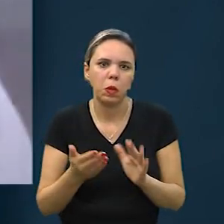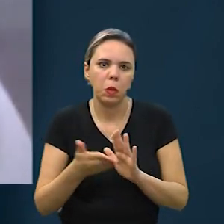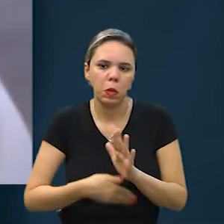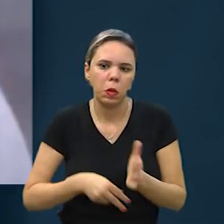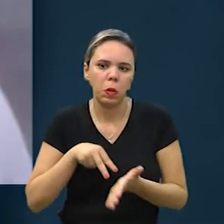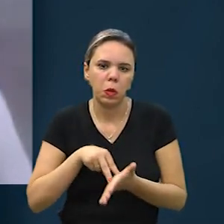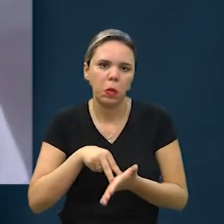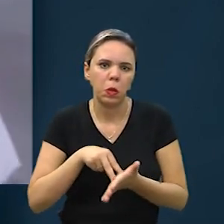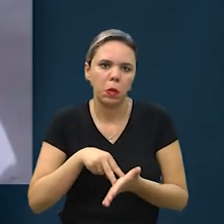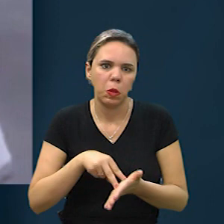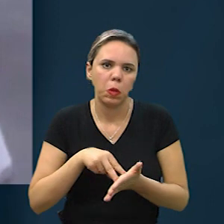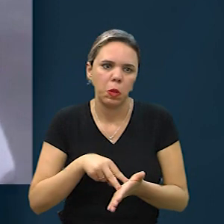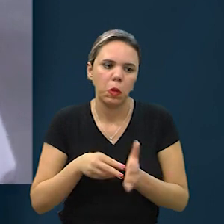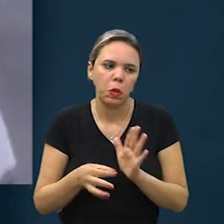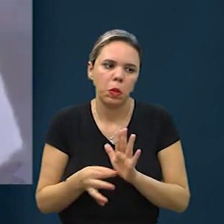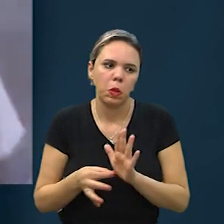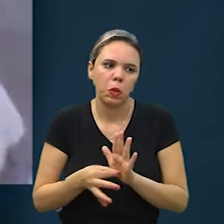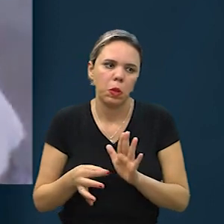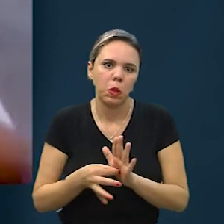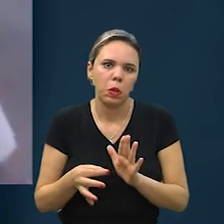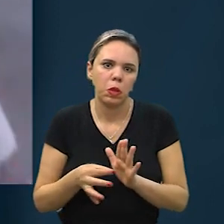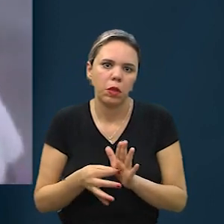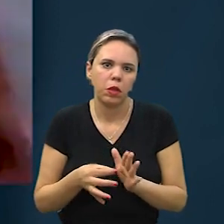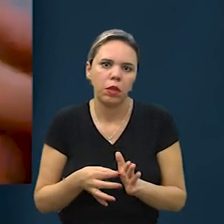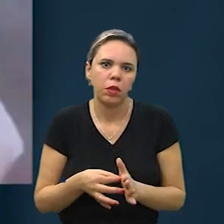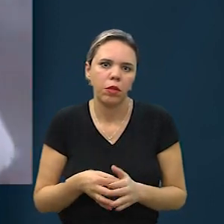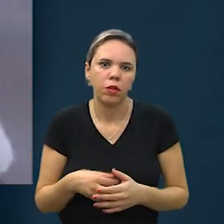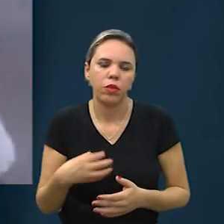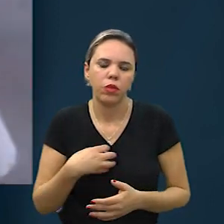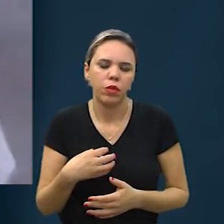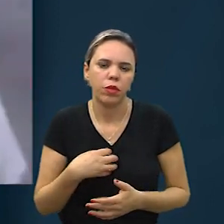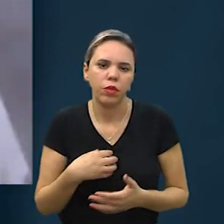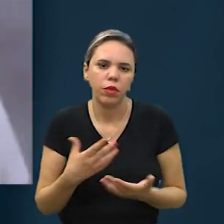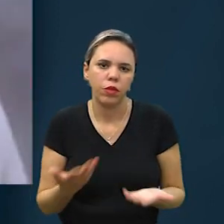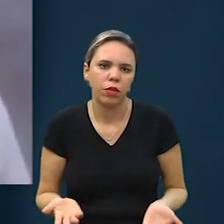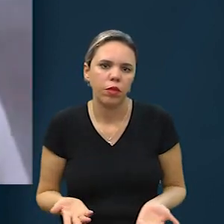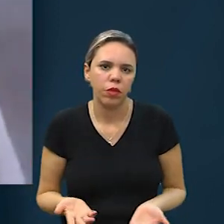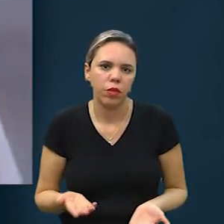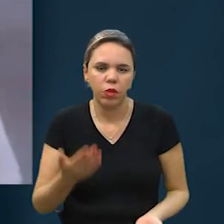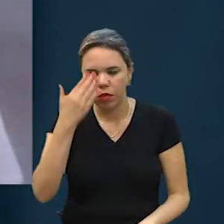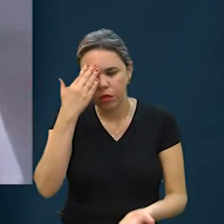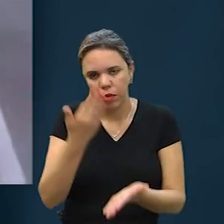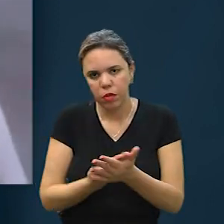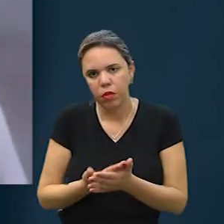mais firmes nas suas posições. Então, fica esses gestos, não é? Mas